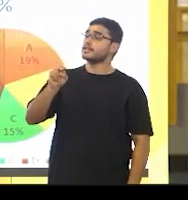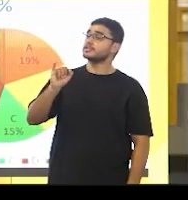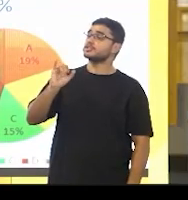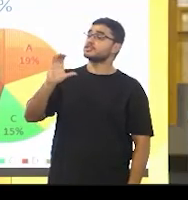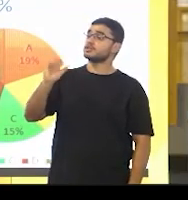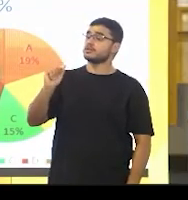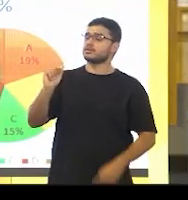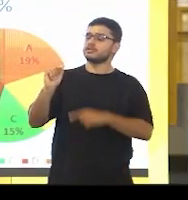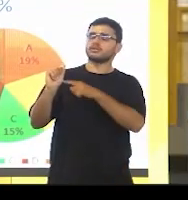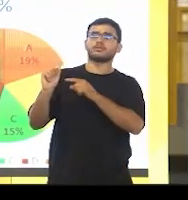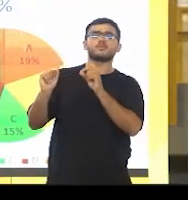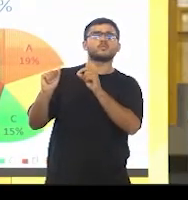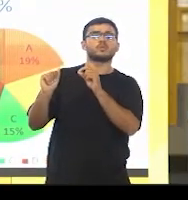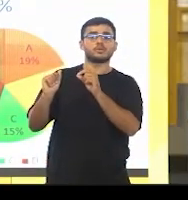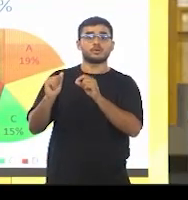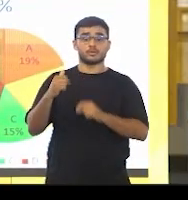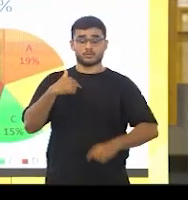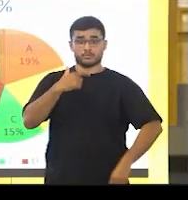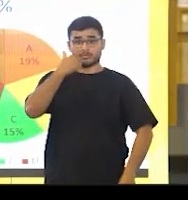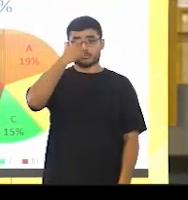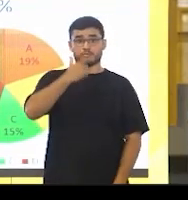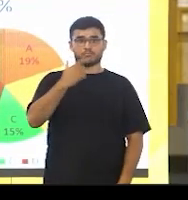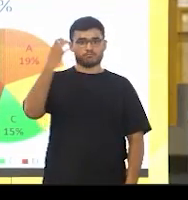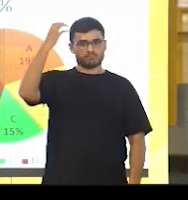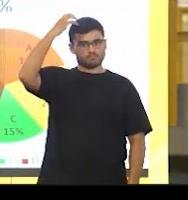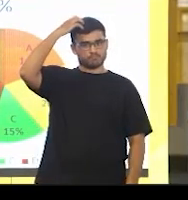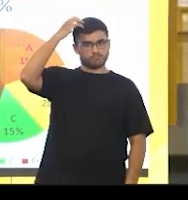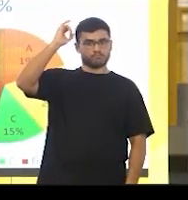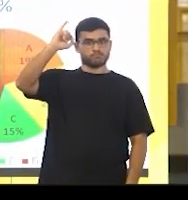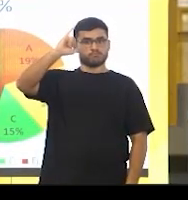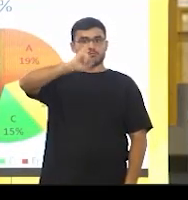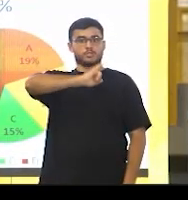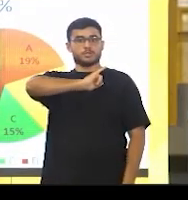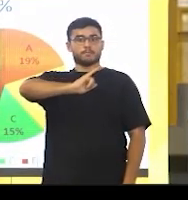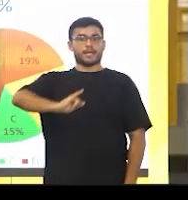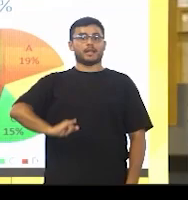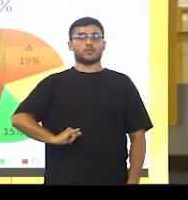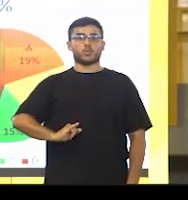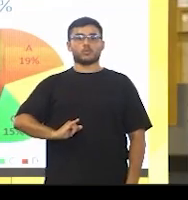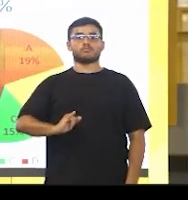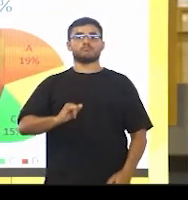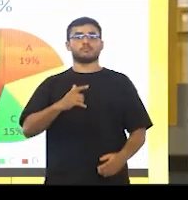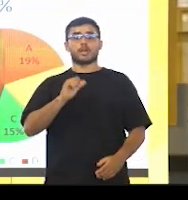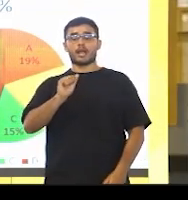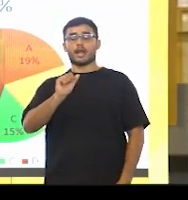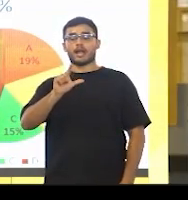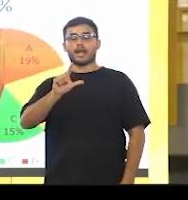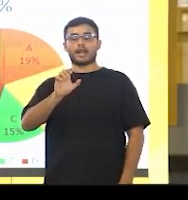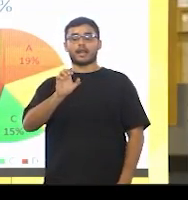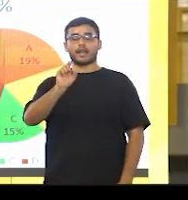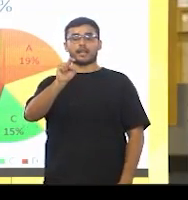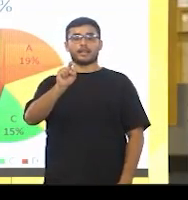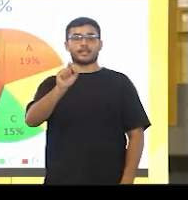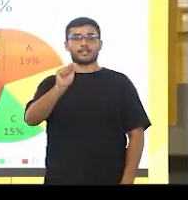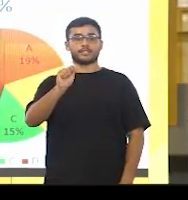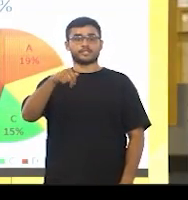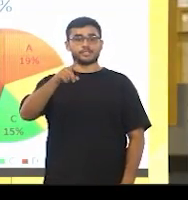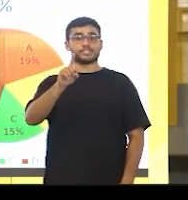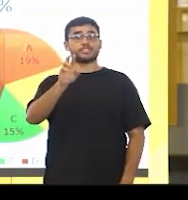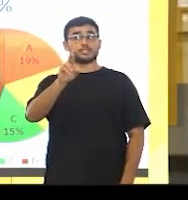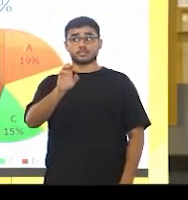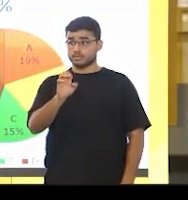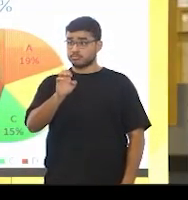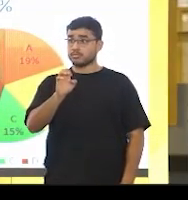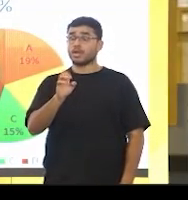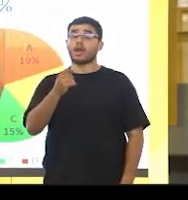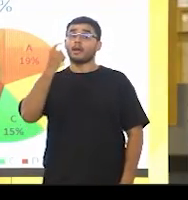surge? A partir das conquistas de Alexandre o Grande. Essas conquistas levaram Alexandre a quê? Essas